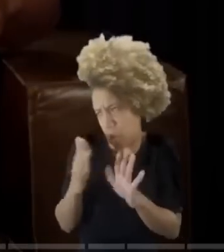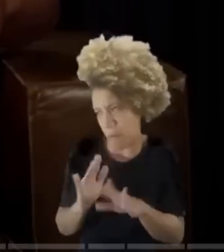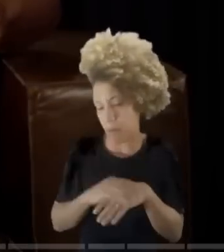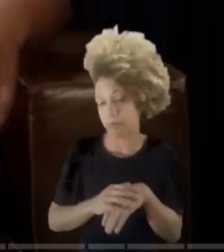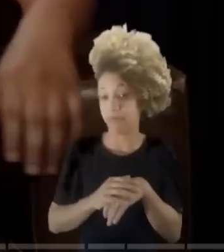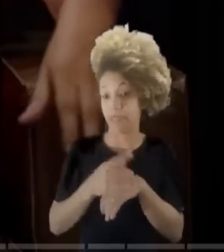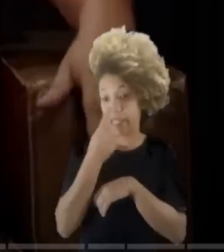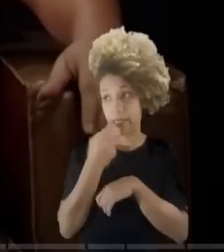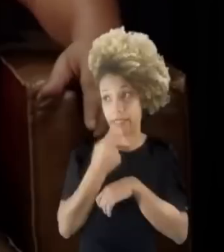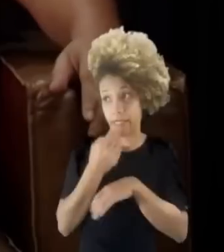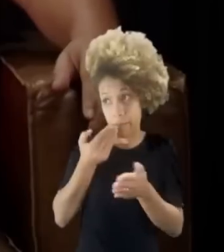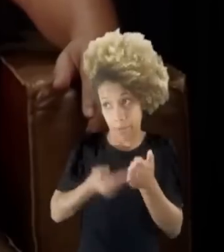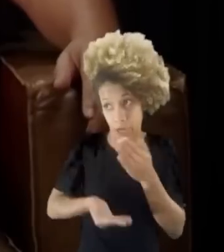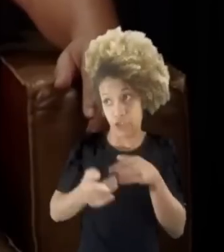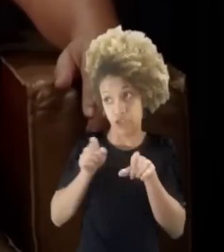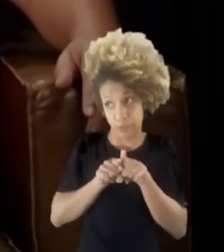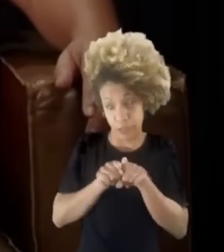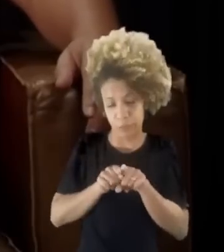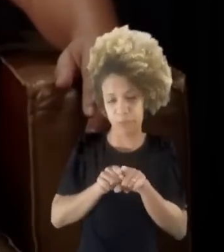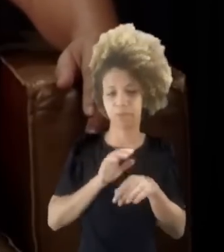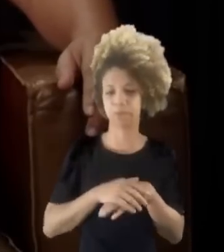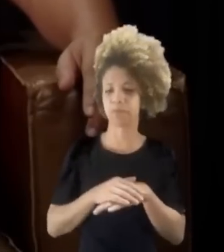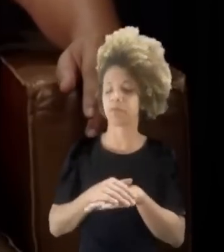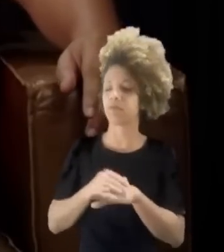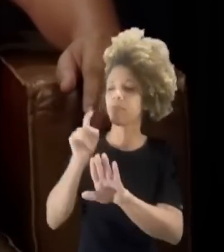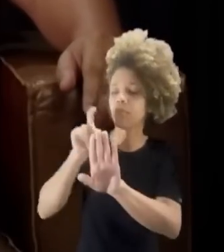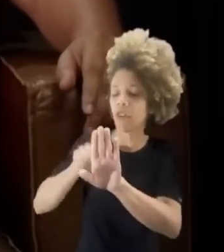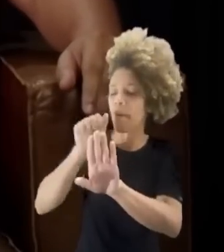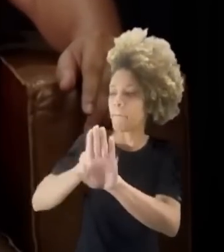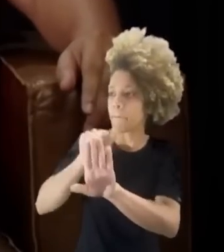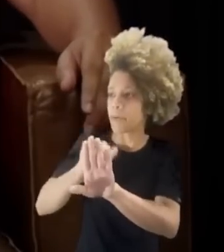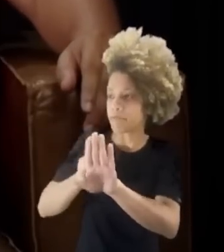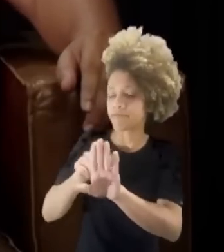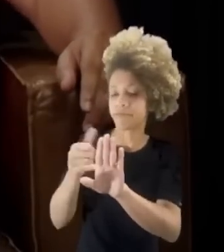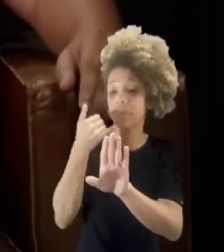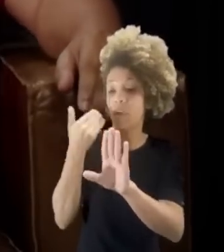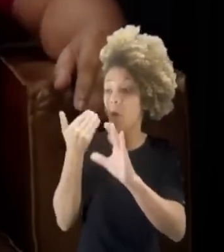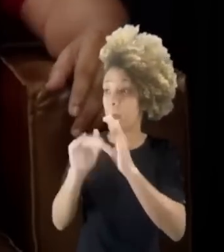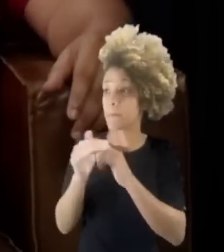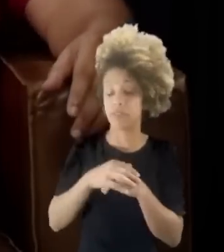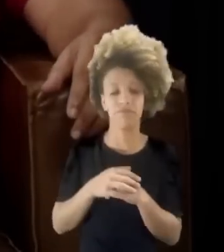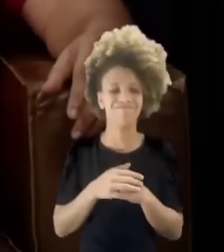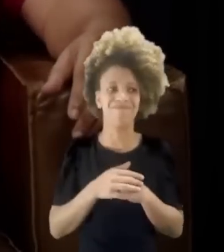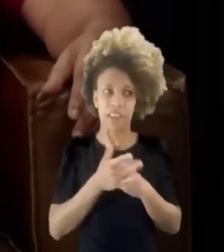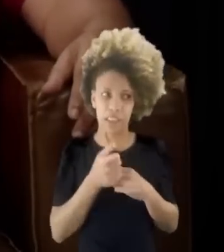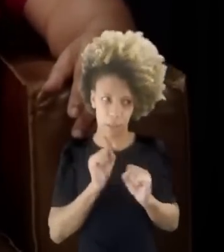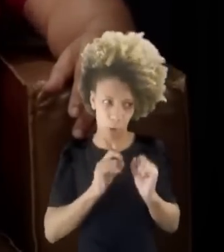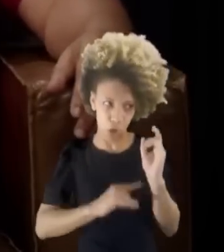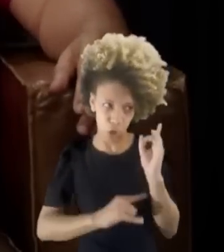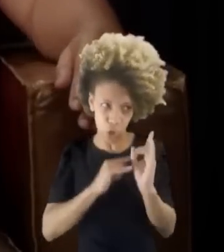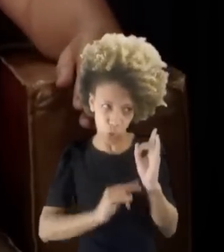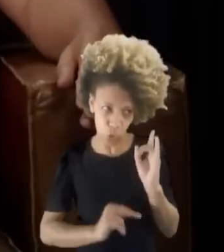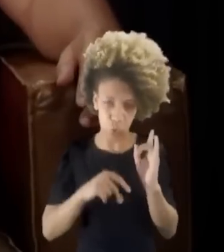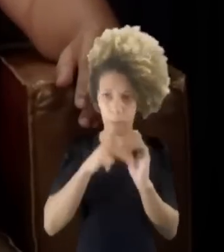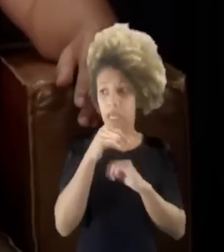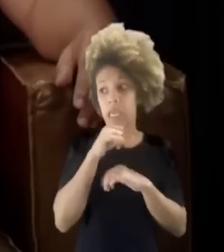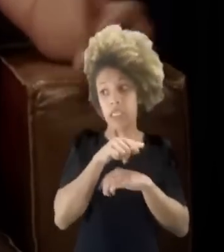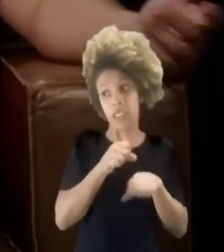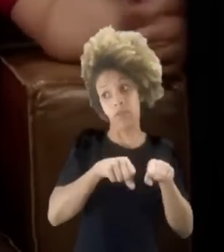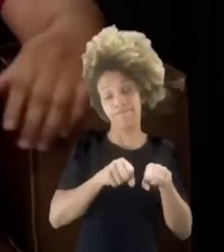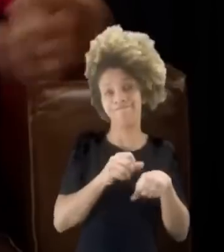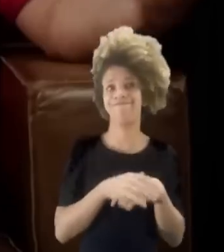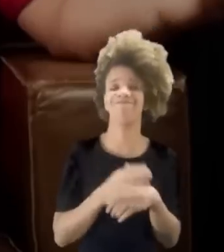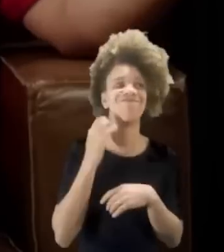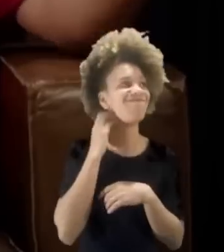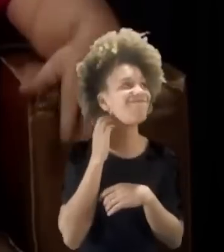mais 30 minutos quando o cara atende o interfone ou ver a mensagem o cara fala assim pô você não tem como subir se o entregador for um cara